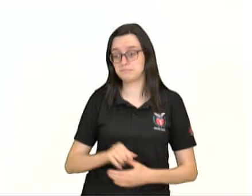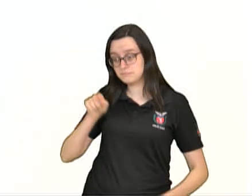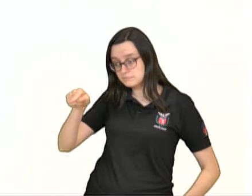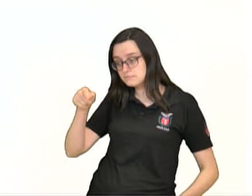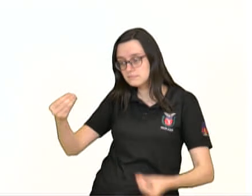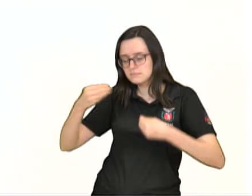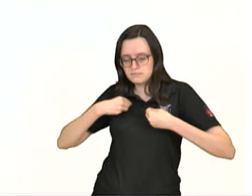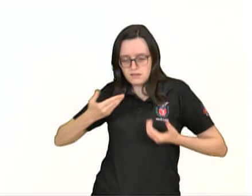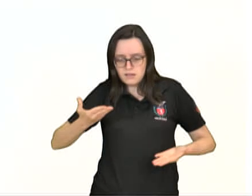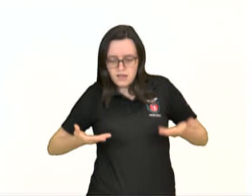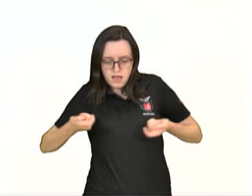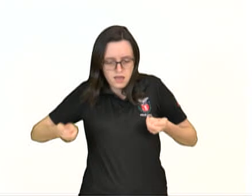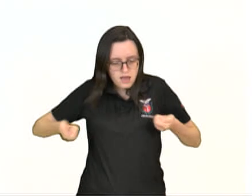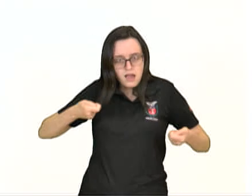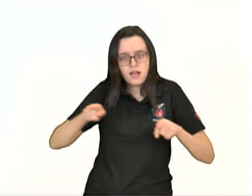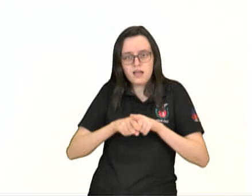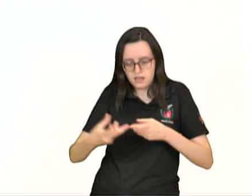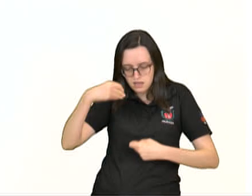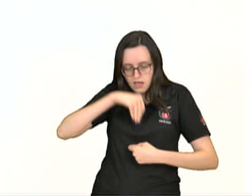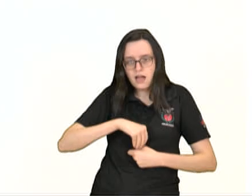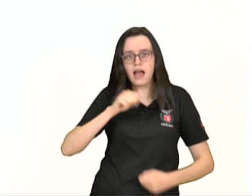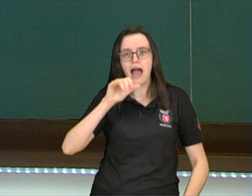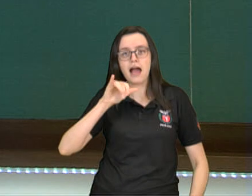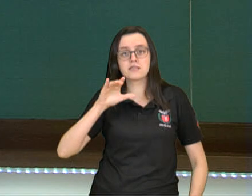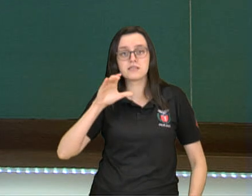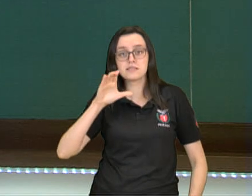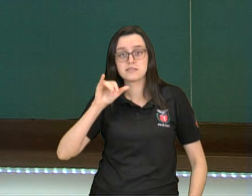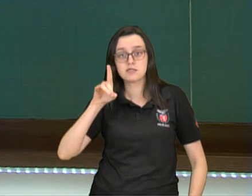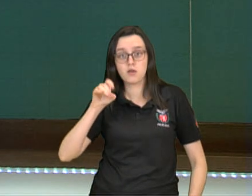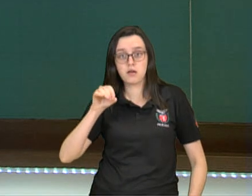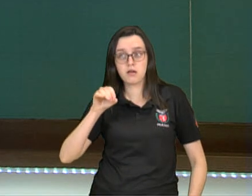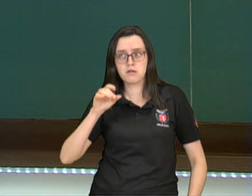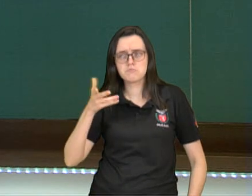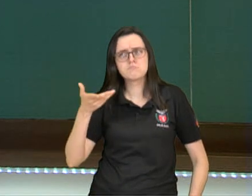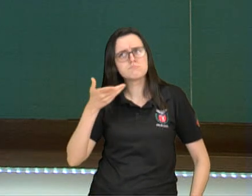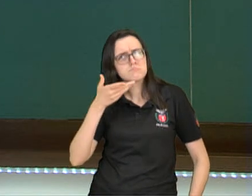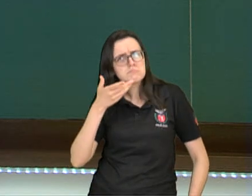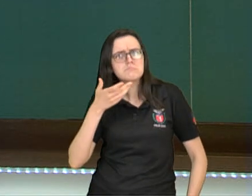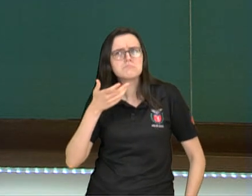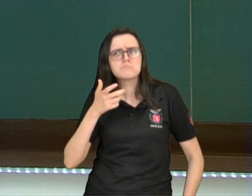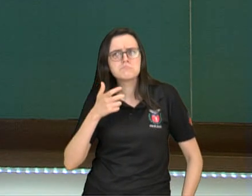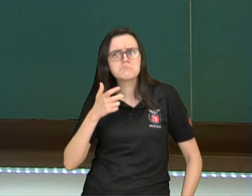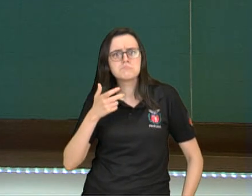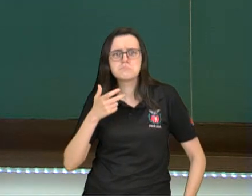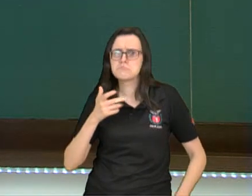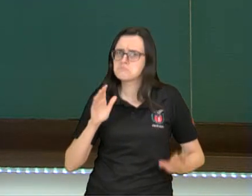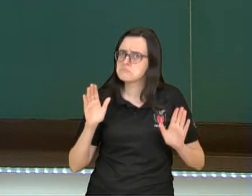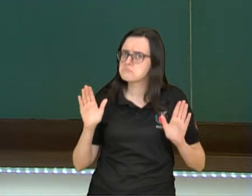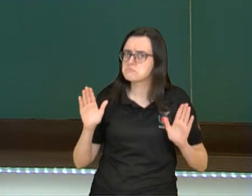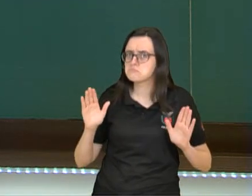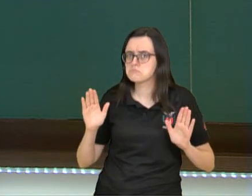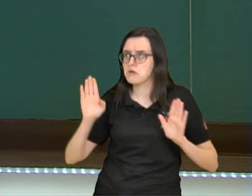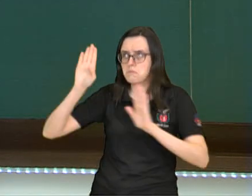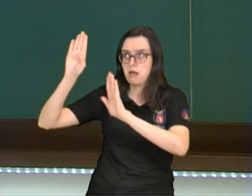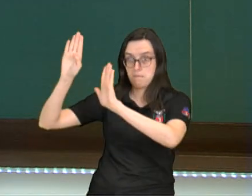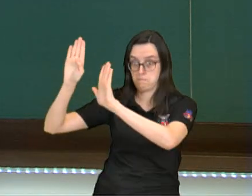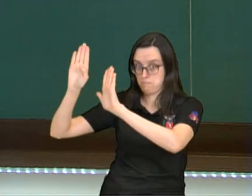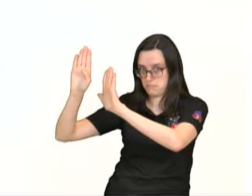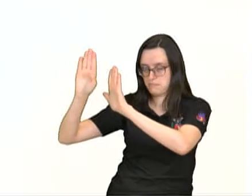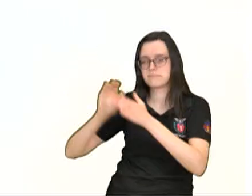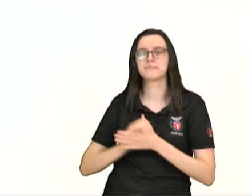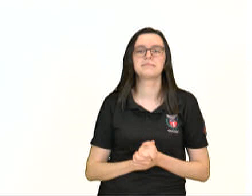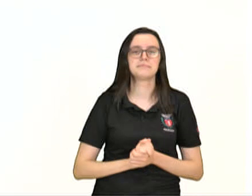de fluidos e do nível de acidez no organismo. Pois é, eu acho que a gente conversou sobre isso, né? Vamos ler as outras